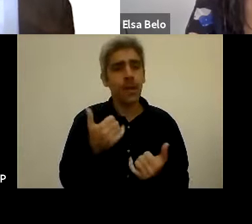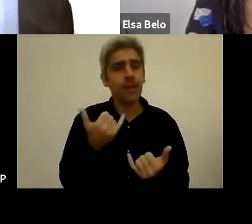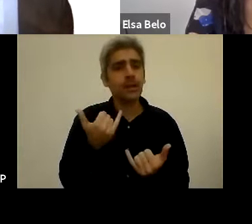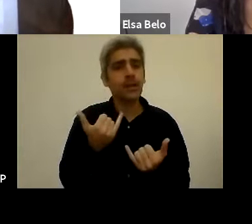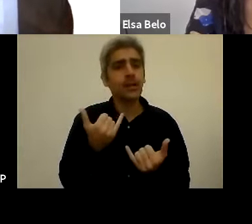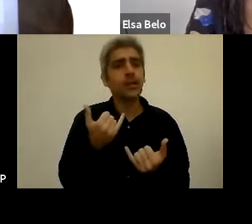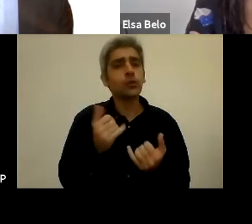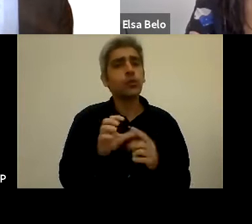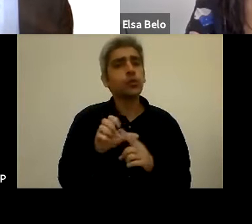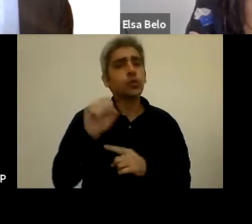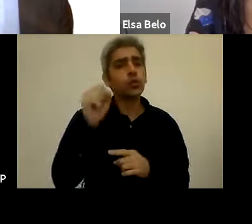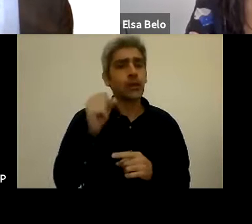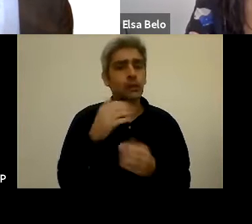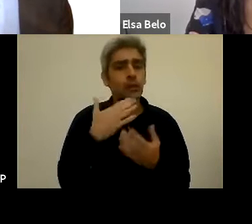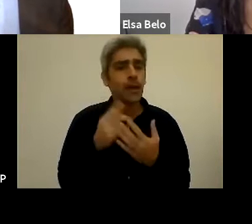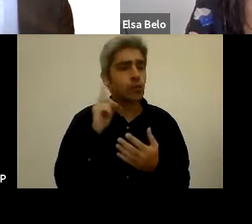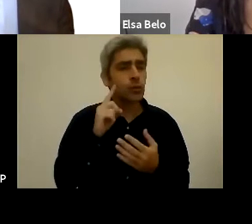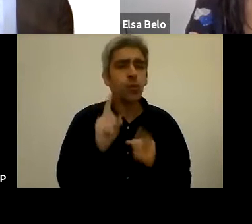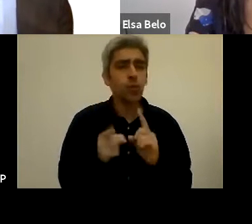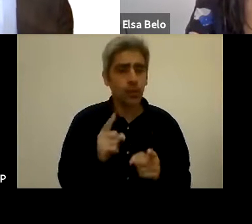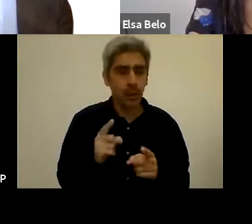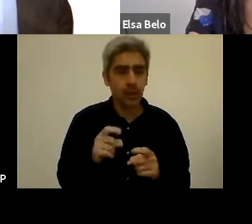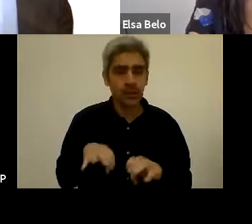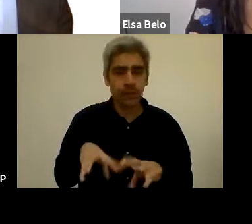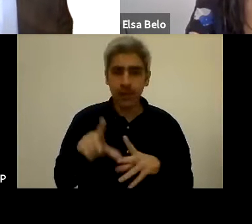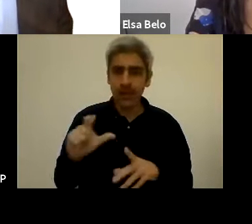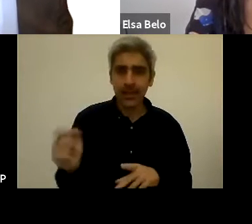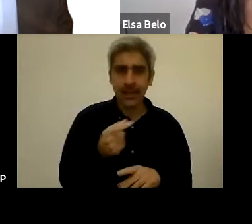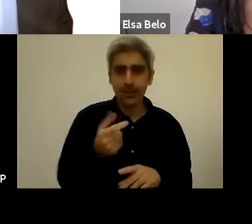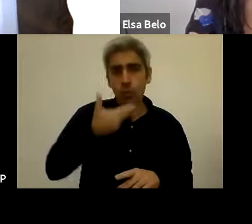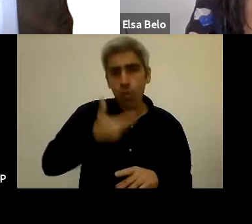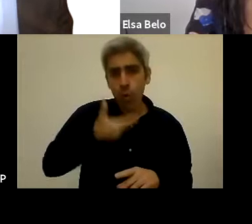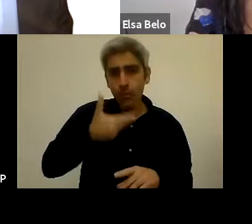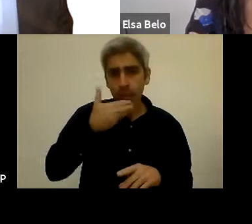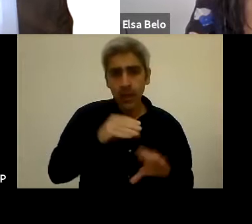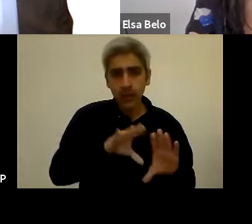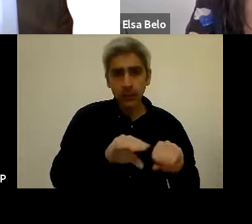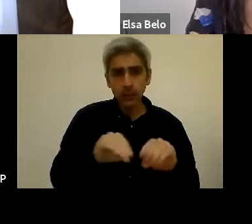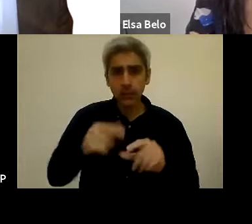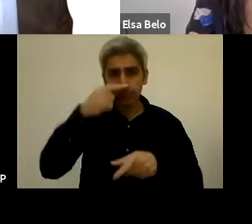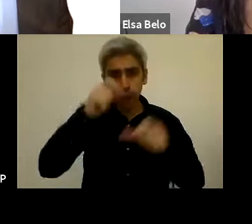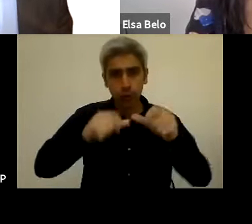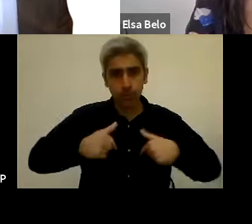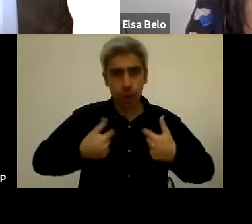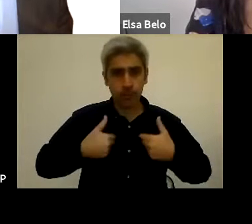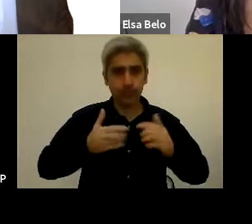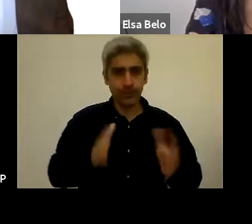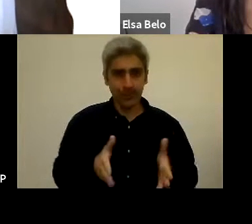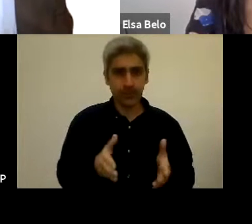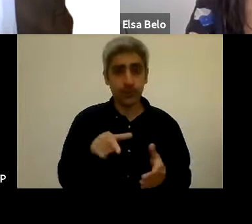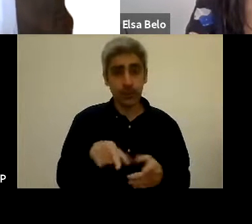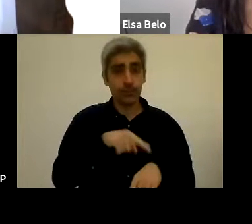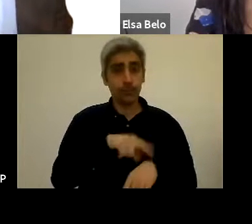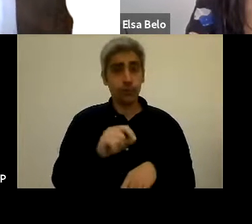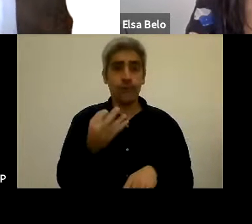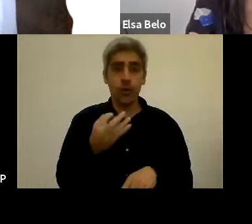que é particularmente importante, tem a ver com o desenvolvimento rápido de competências das pessoas. Este momento foi uma oportunidade